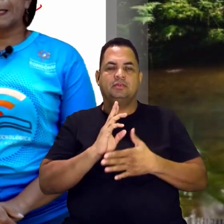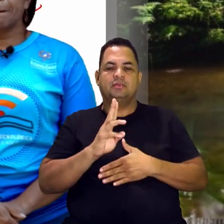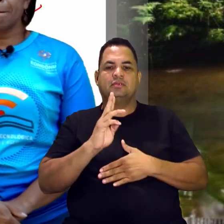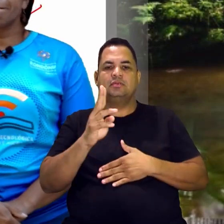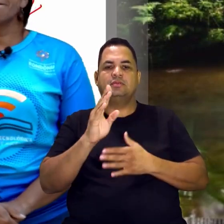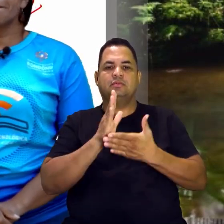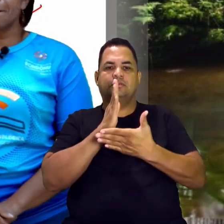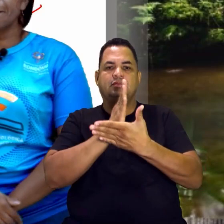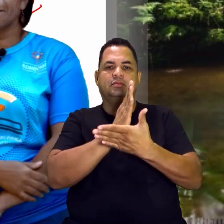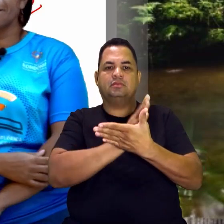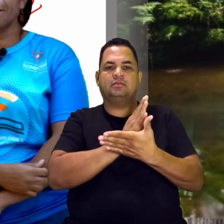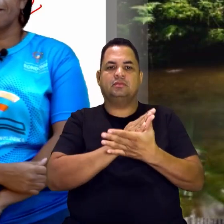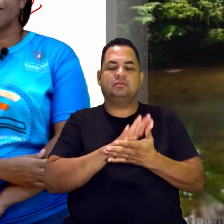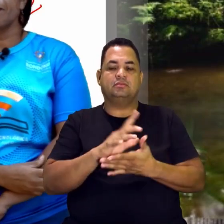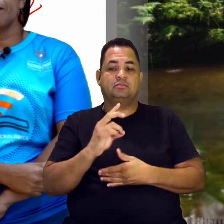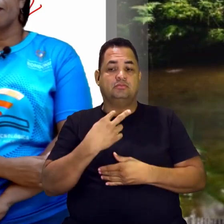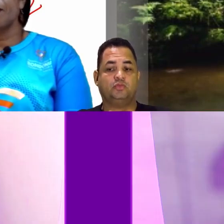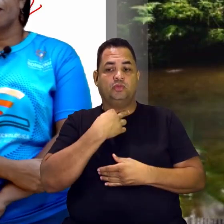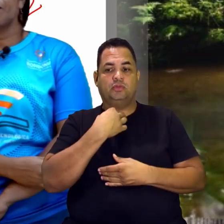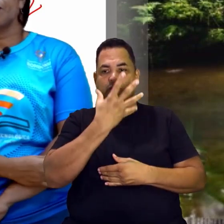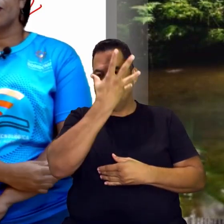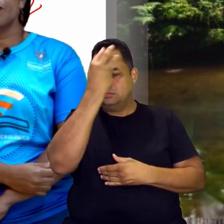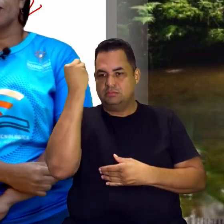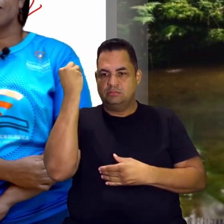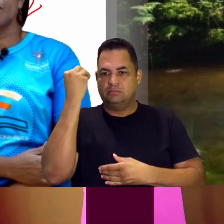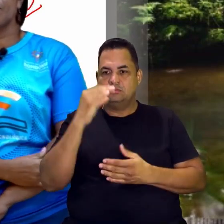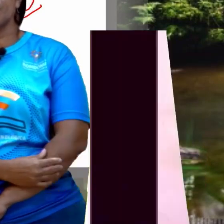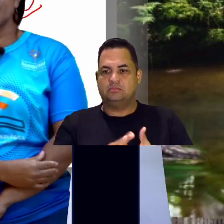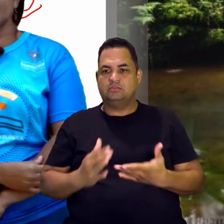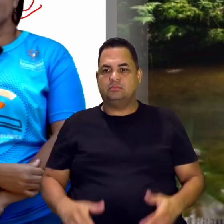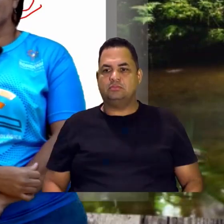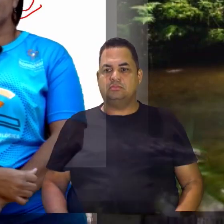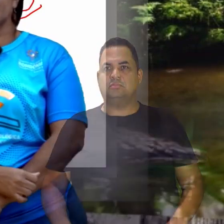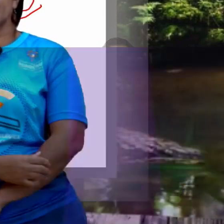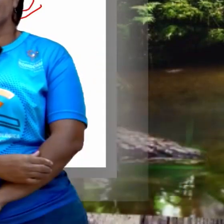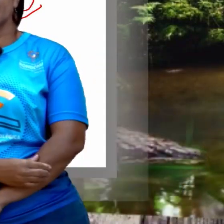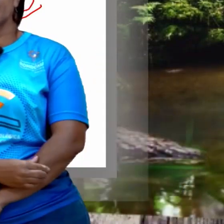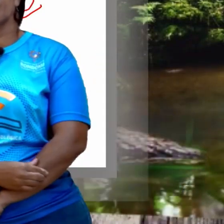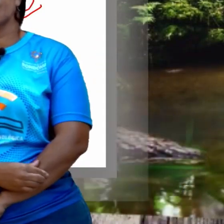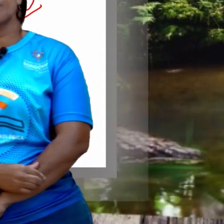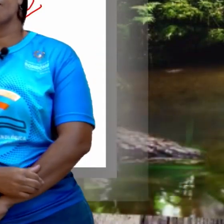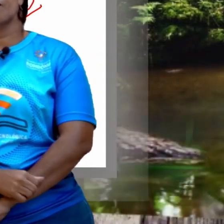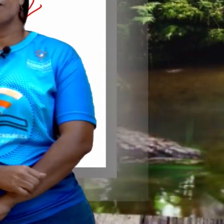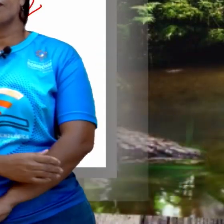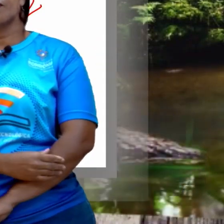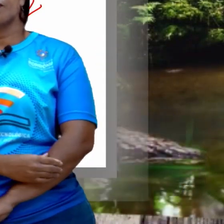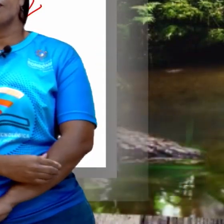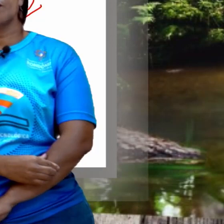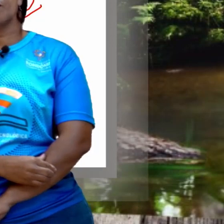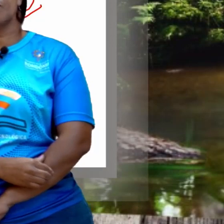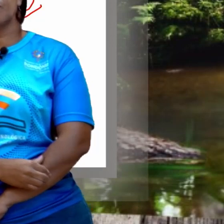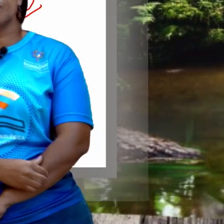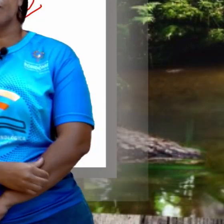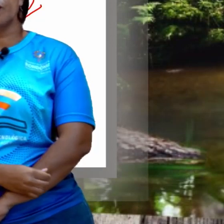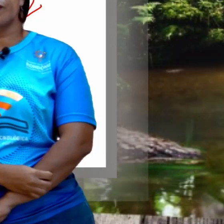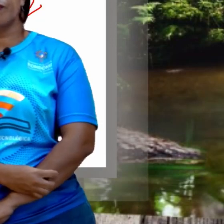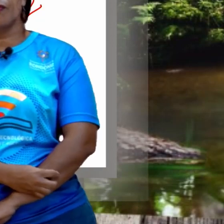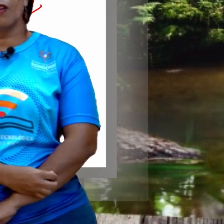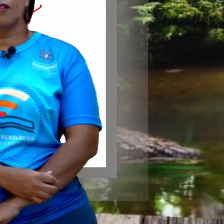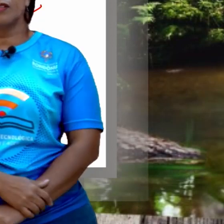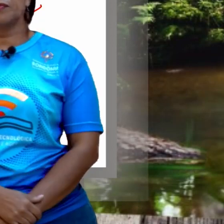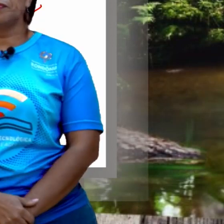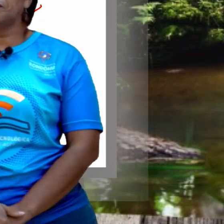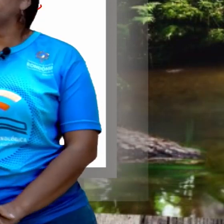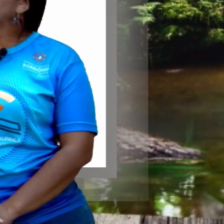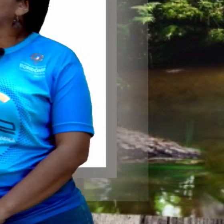processos de divisão, tá bom? Não esquece. Fase G1 é a parte, digamos assim, que a célula está fazendo lá nos seus processos metabólicos.